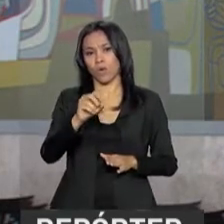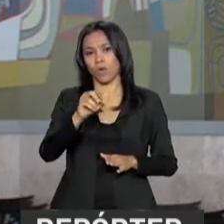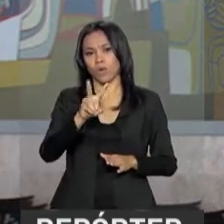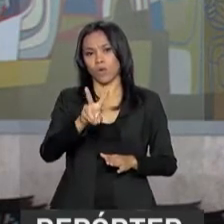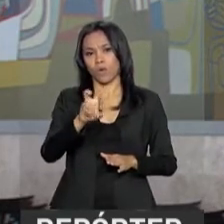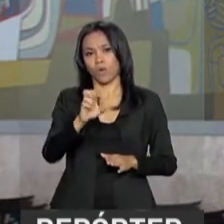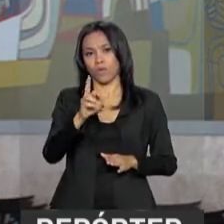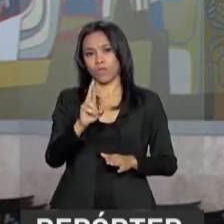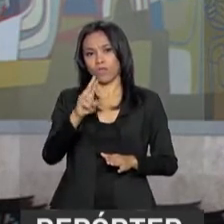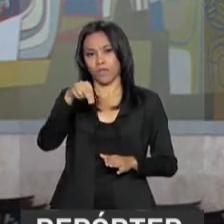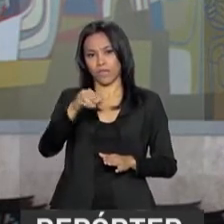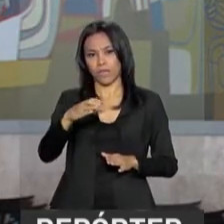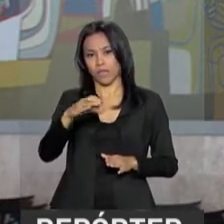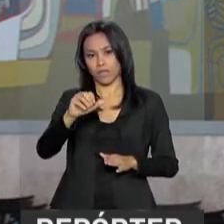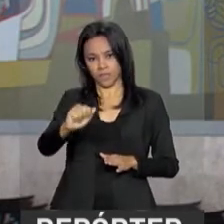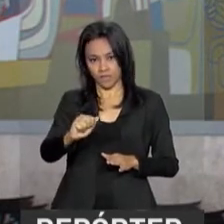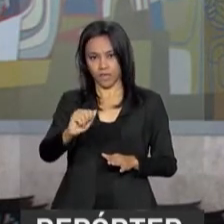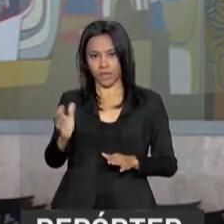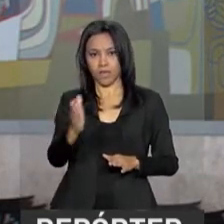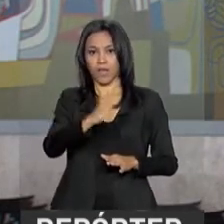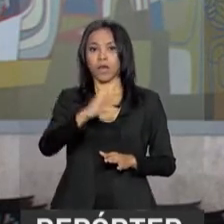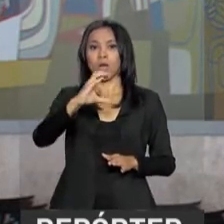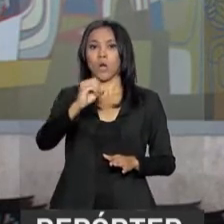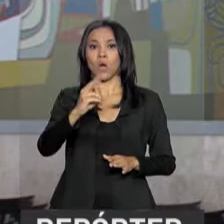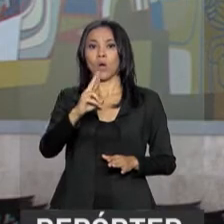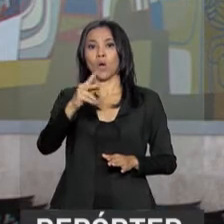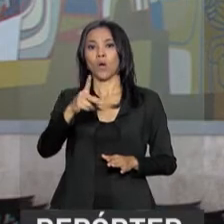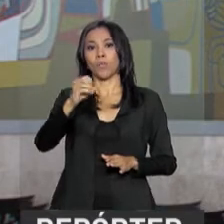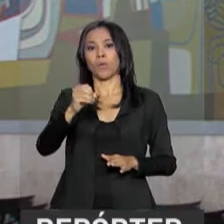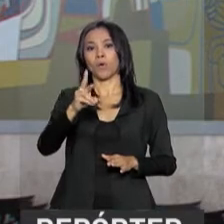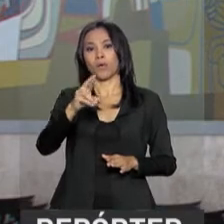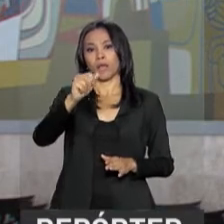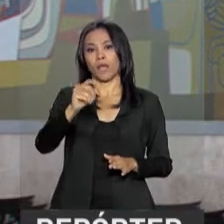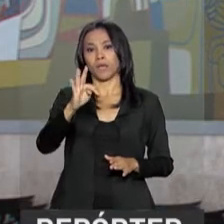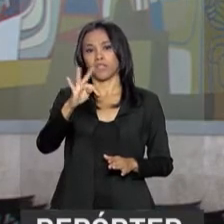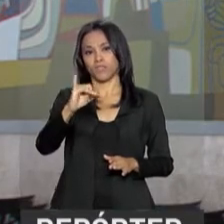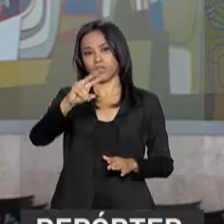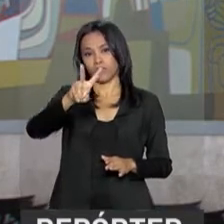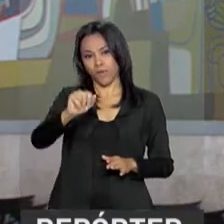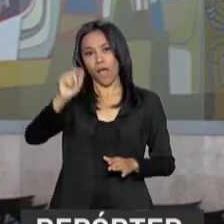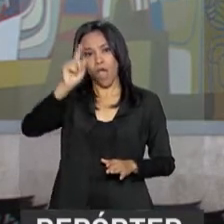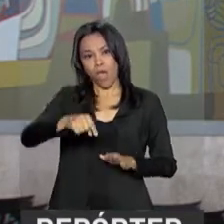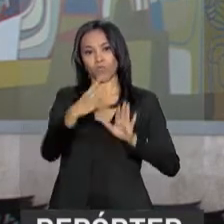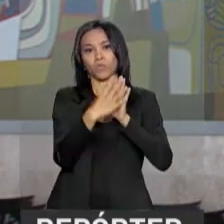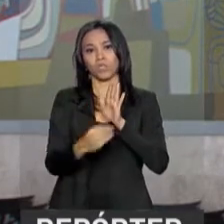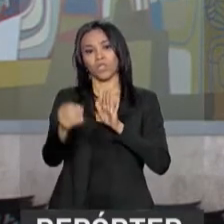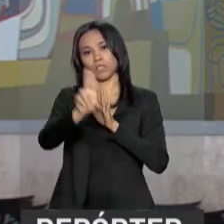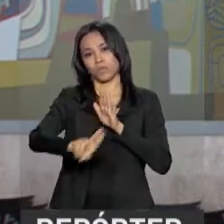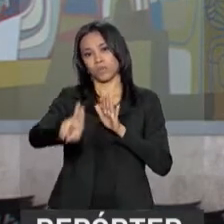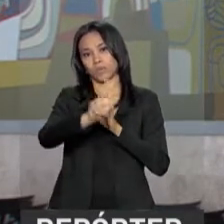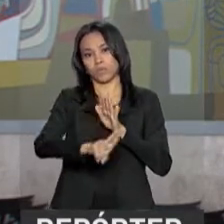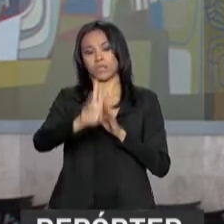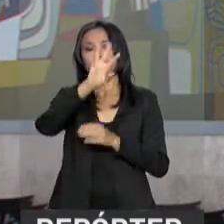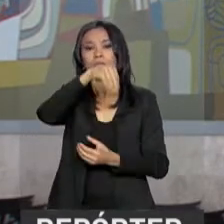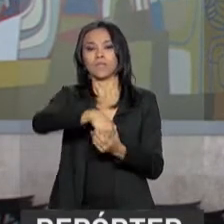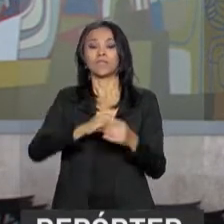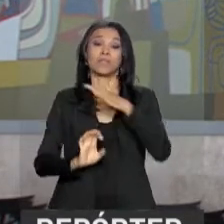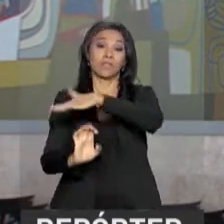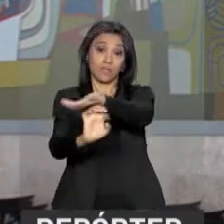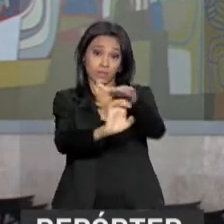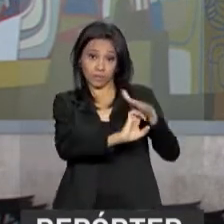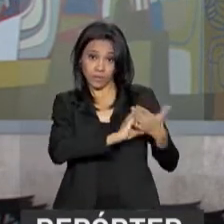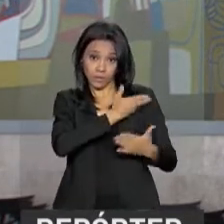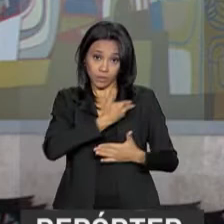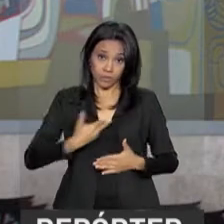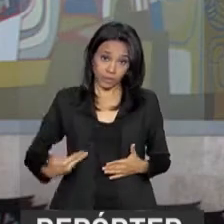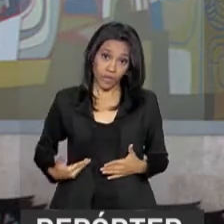uma ideia, esse termo é muito usado nas empresas privadas e agora também tem sido usado nas organizações públicas. E esse esforço do governo